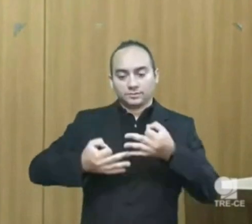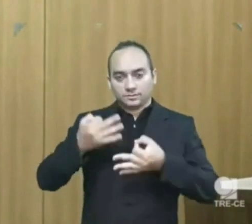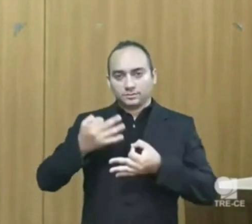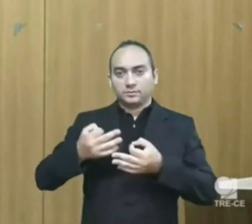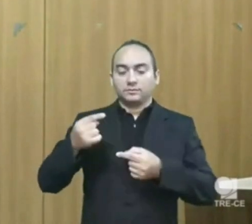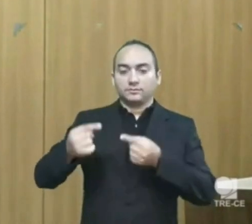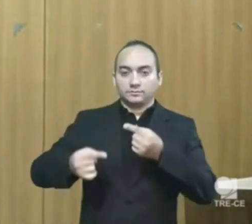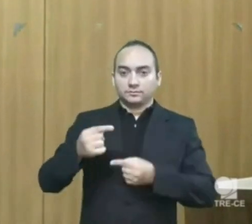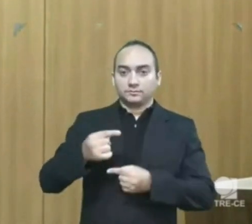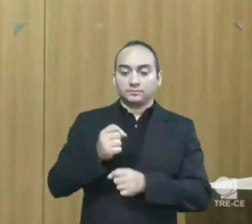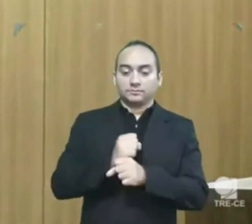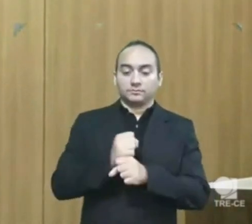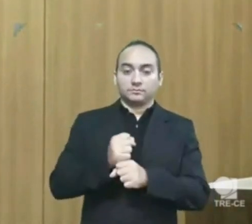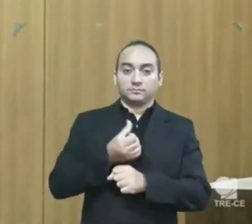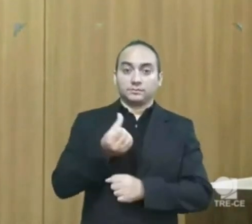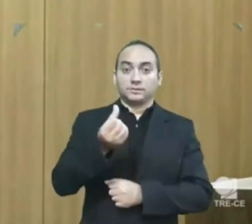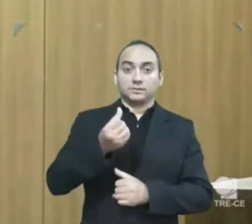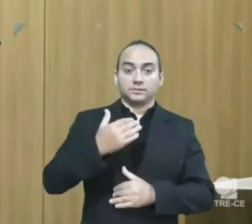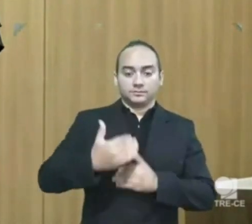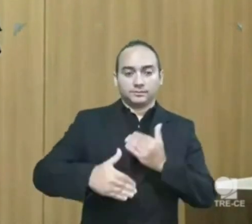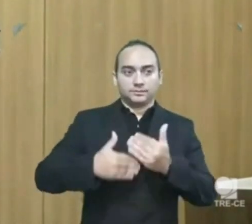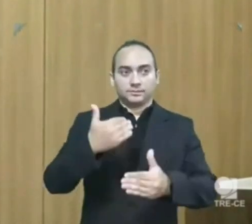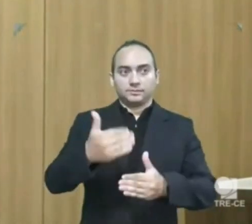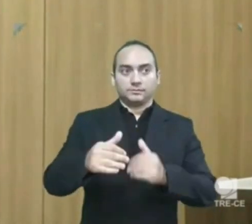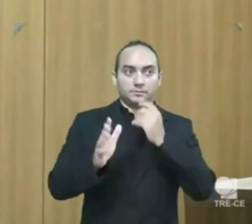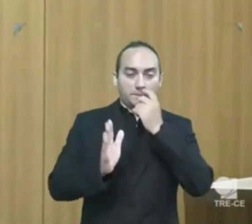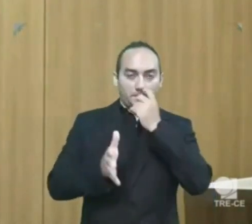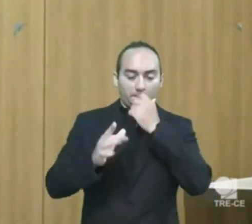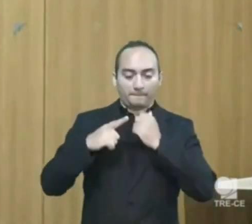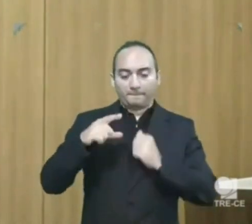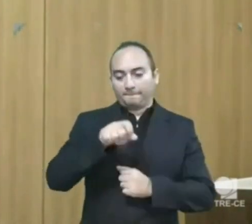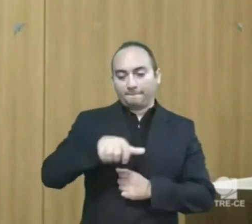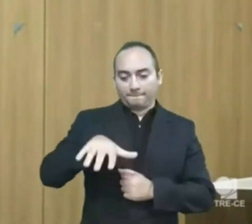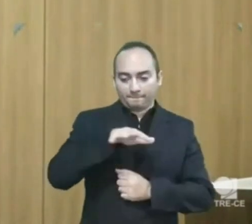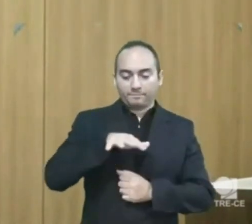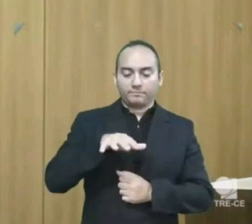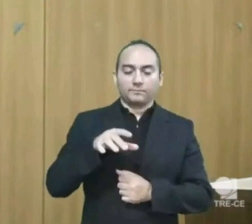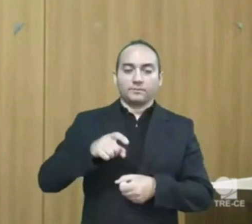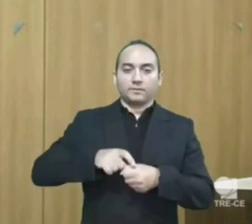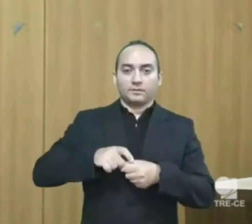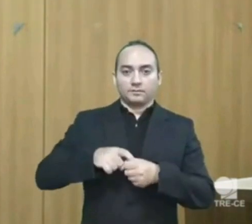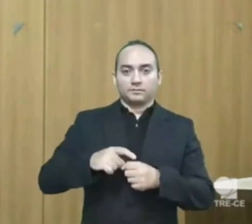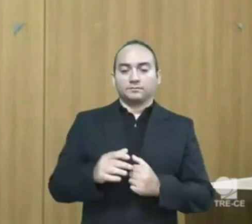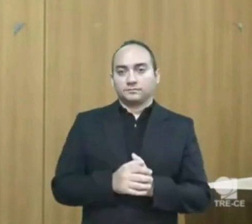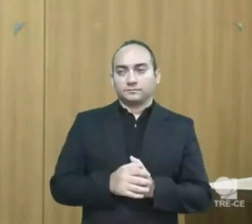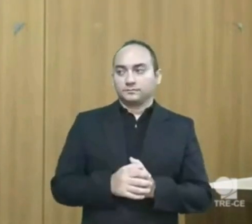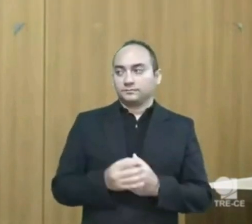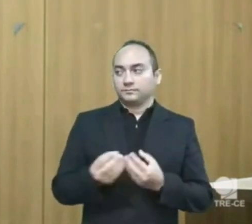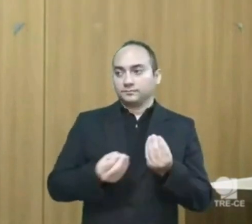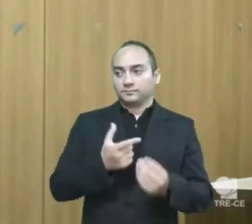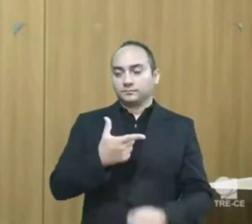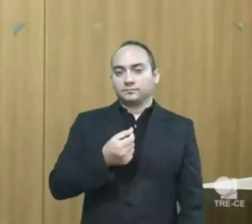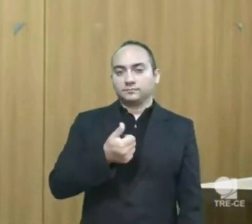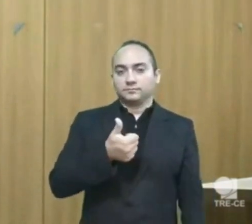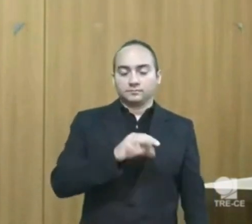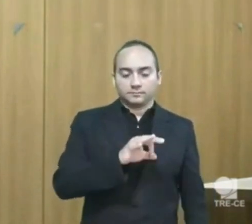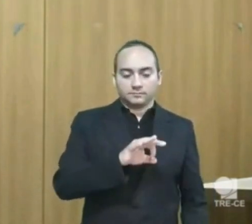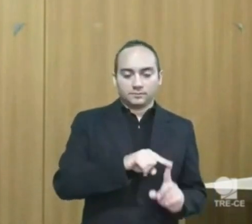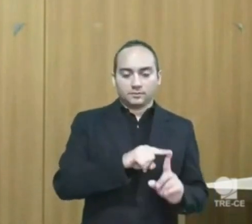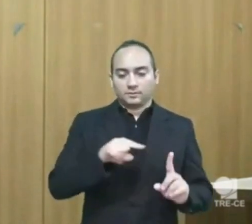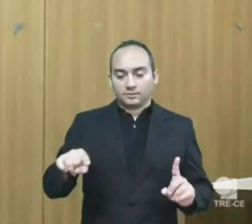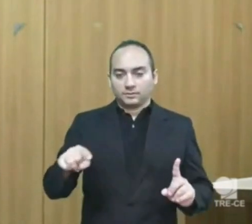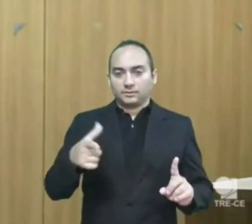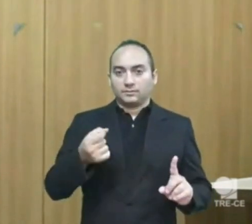juiz eleitoral por mais de 6 anos consecutivos em zonas eleitorais do interior, atuando nas eleições de 2010, 2012,